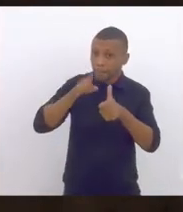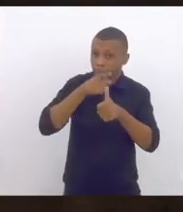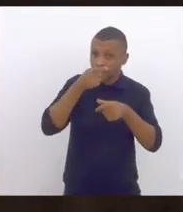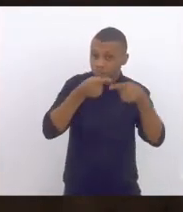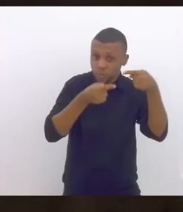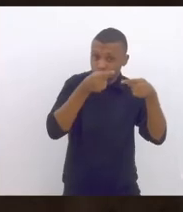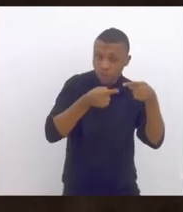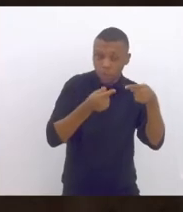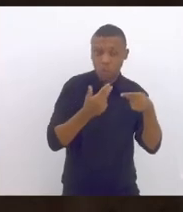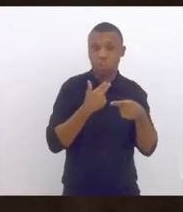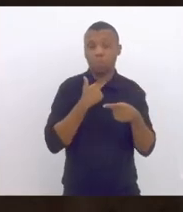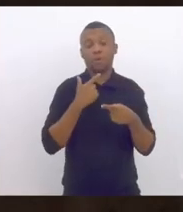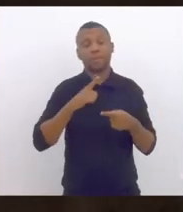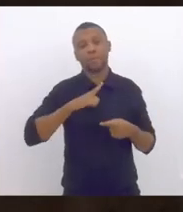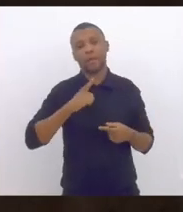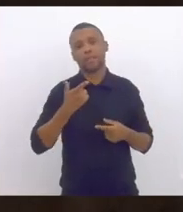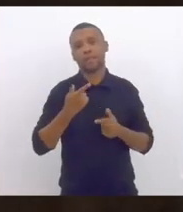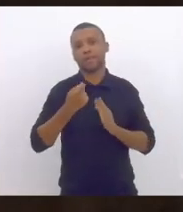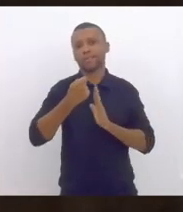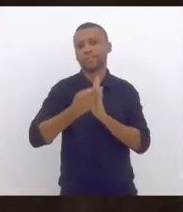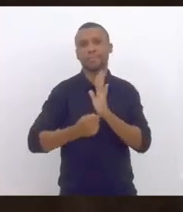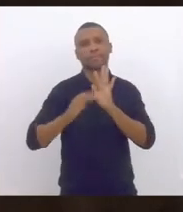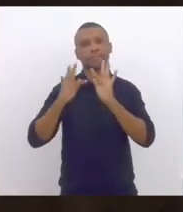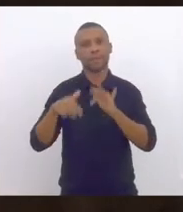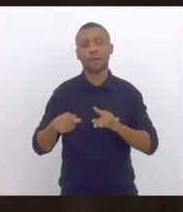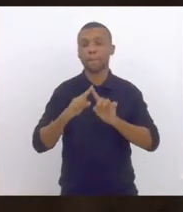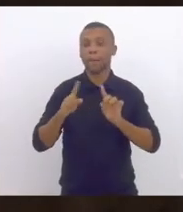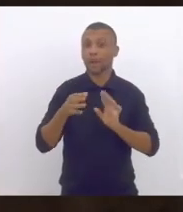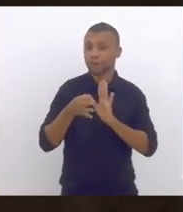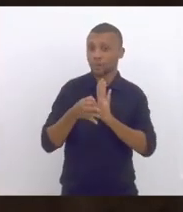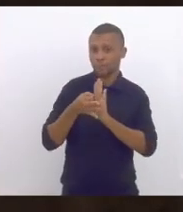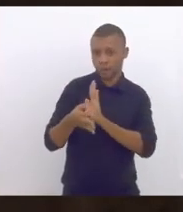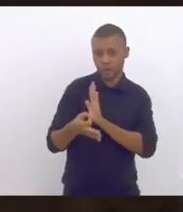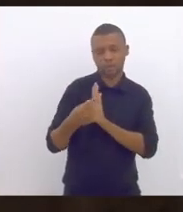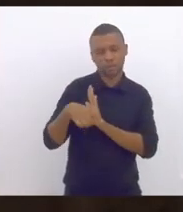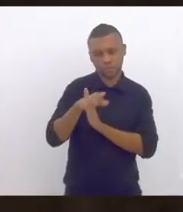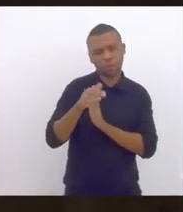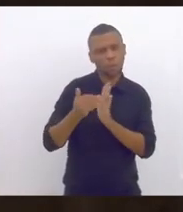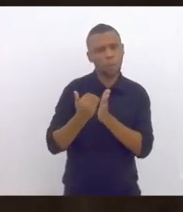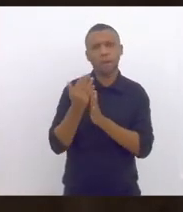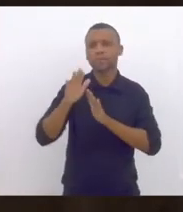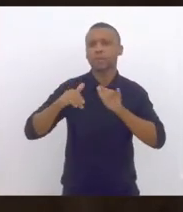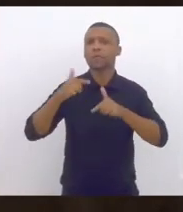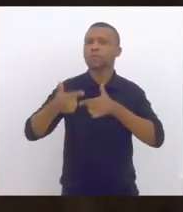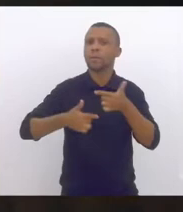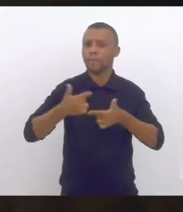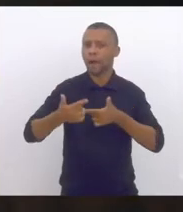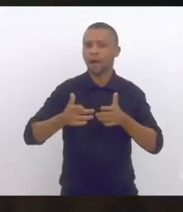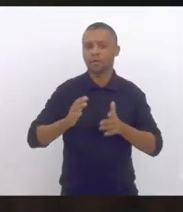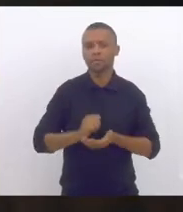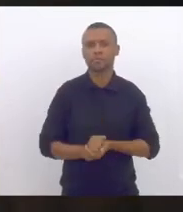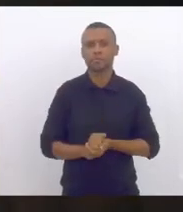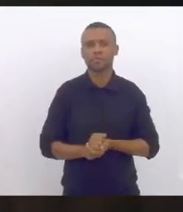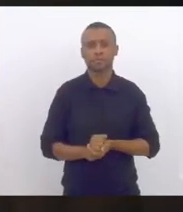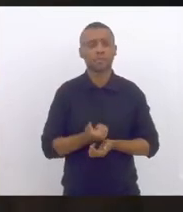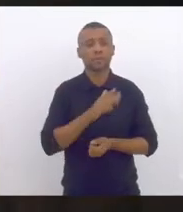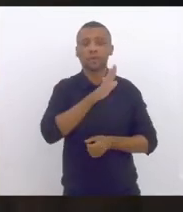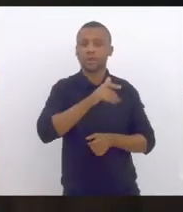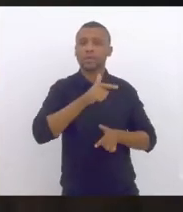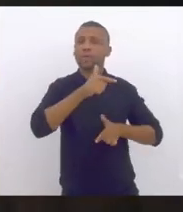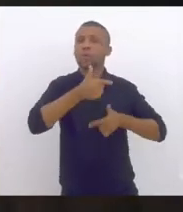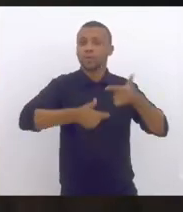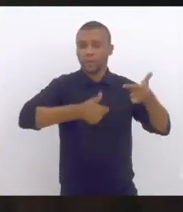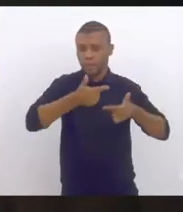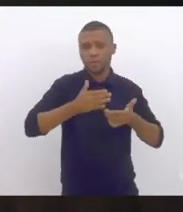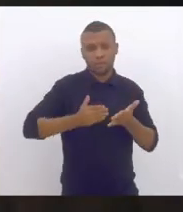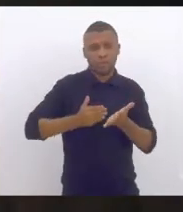fosse urgência, poderia. Mas o parecer, a senhora chama o trabalho à ordem? A presidência chama os trabalhos à ordem